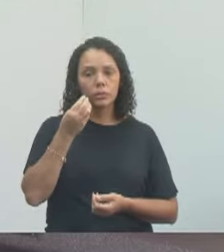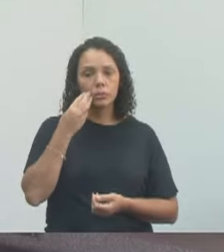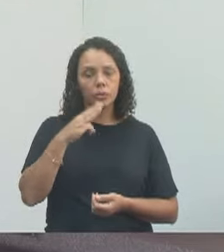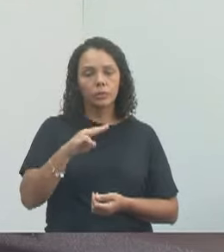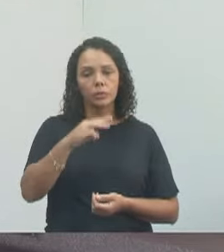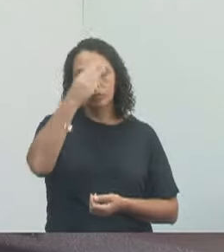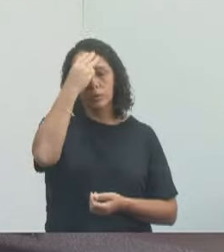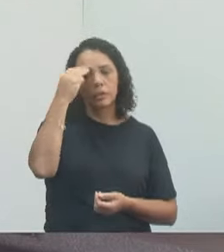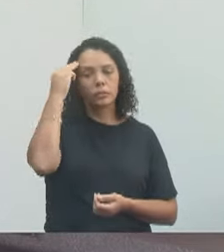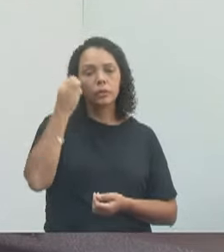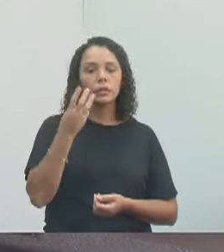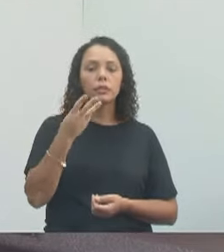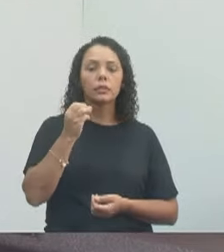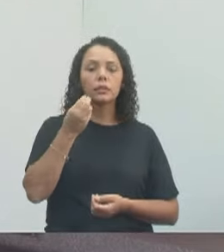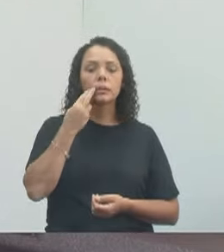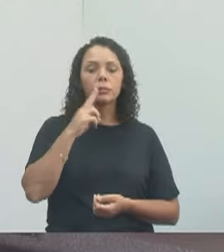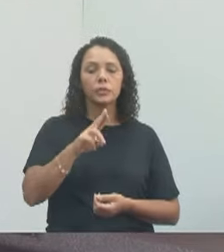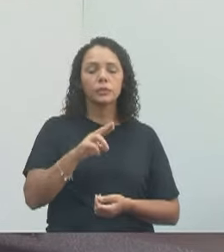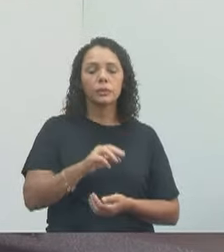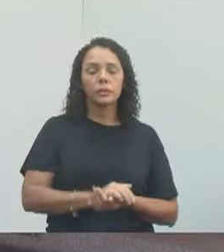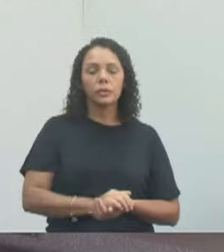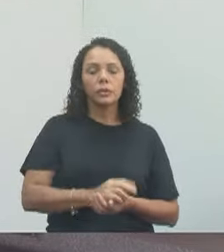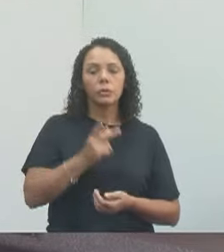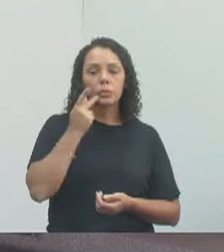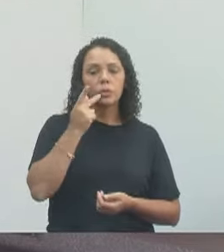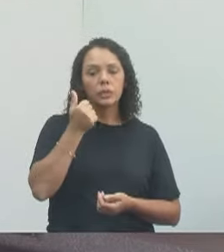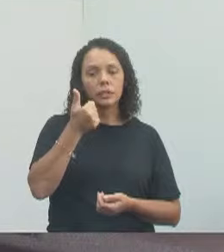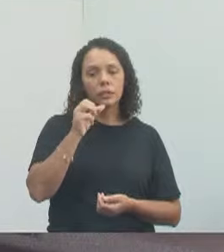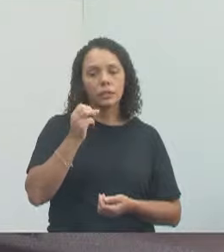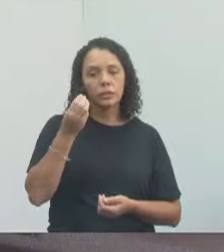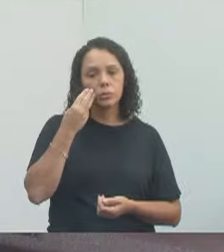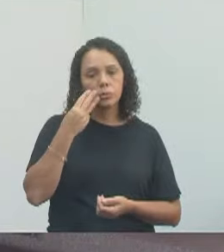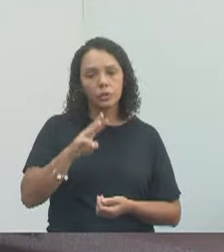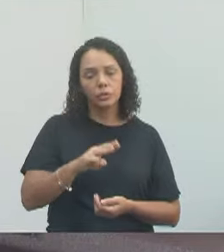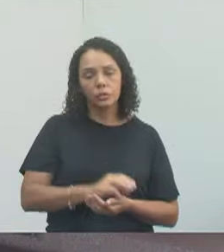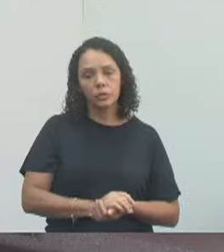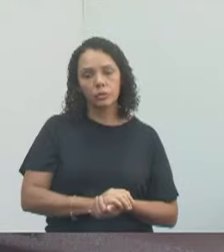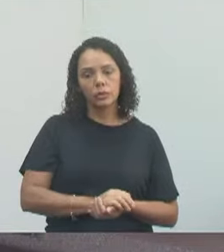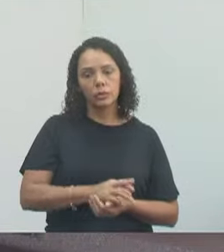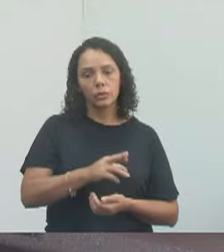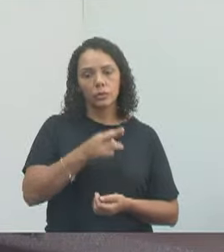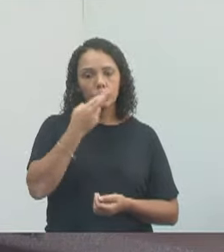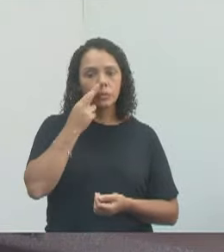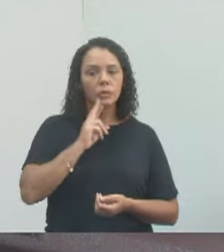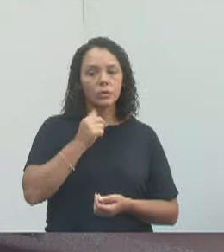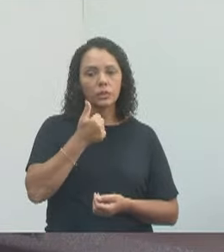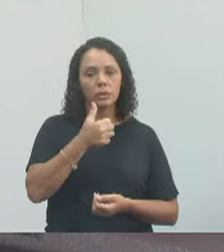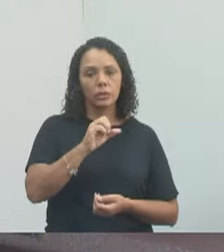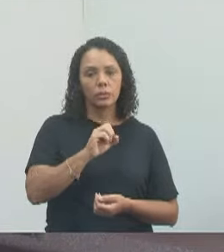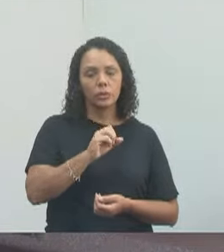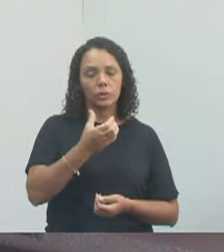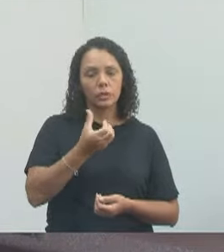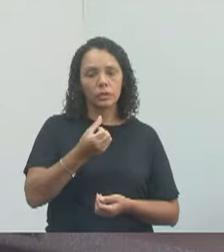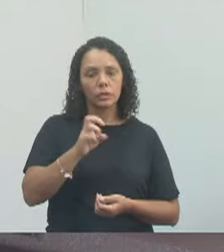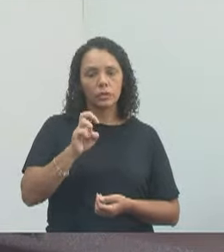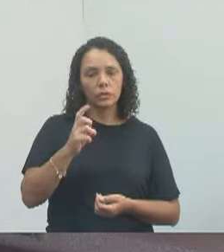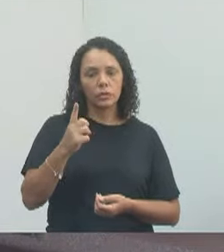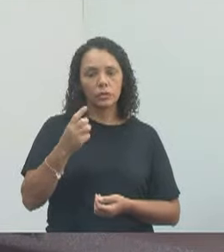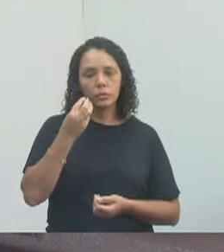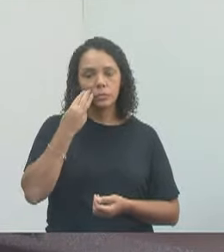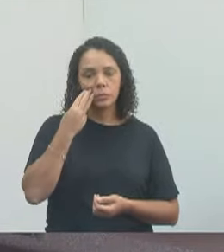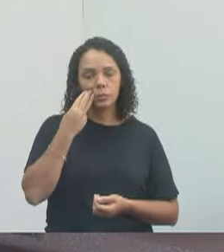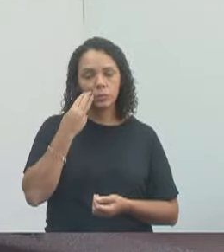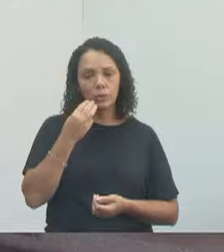Amélia 30.000 Paulinho do esporte 10.000 Rogério TIM 10651 ronha 5000